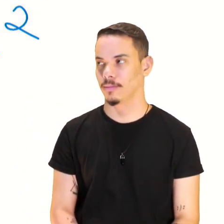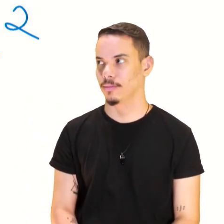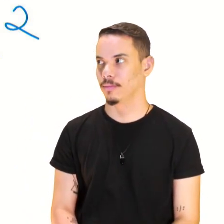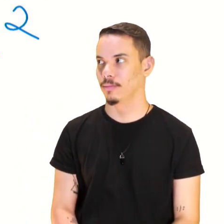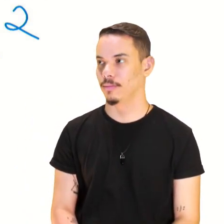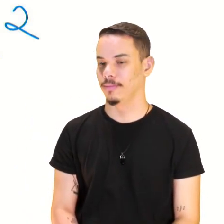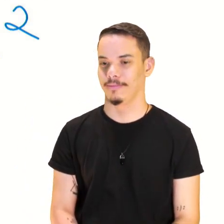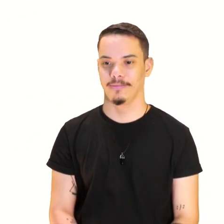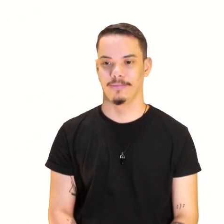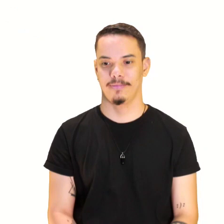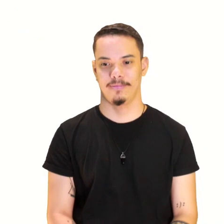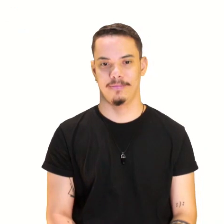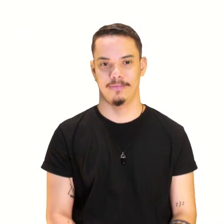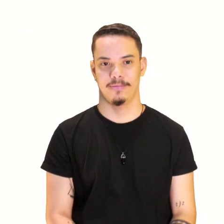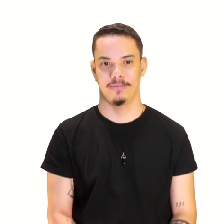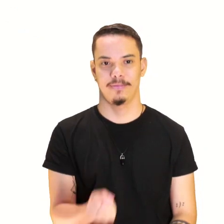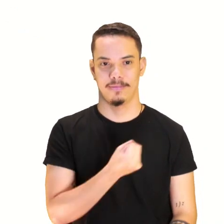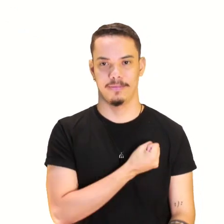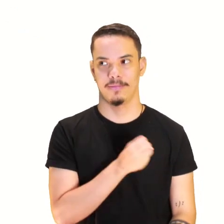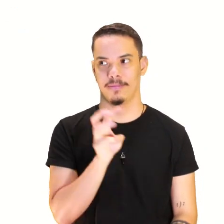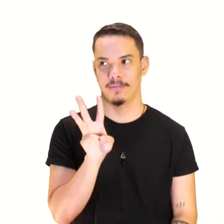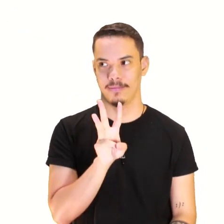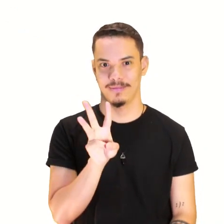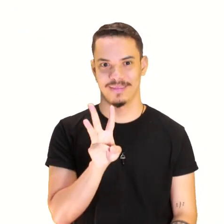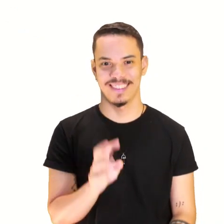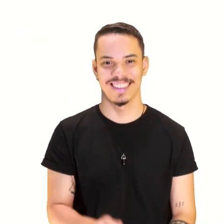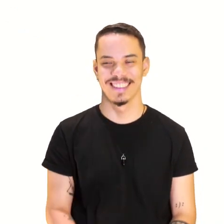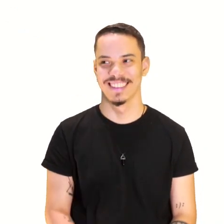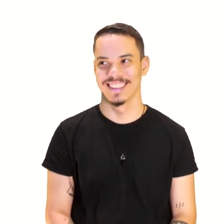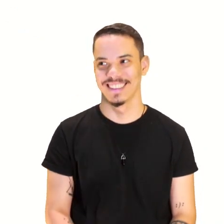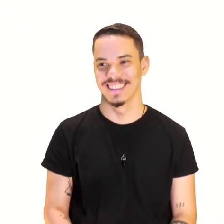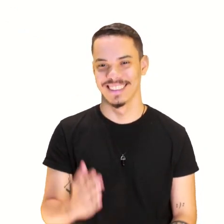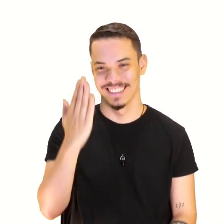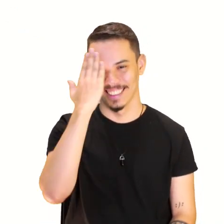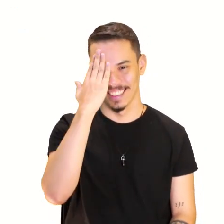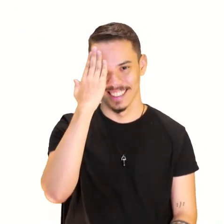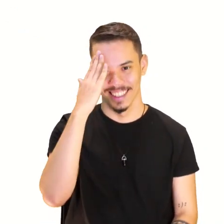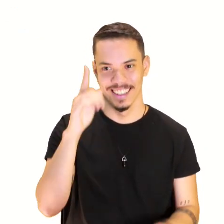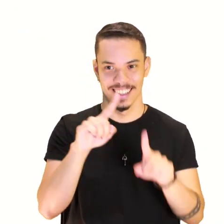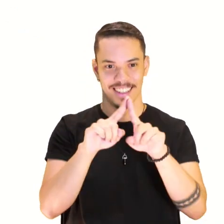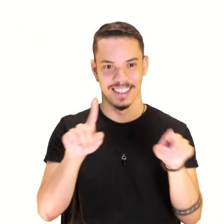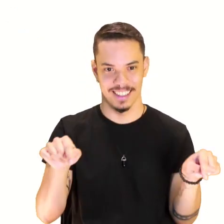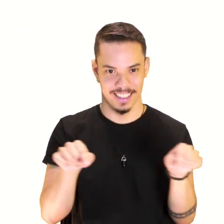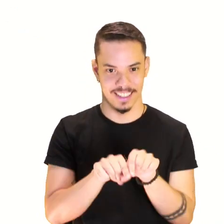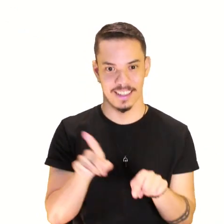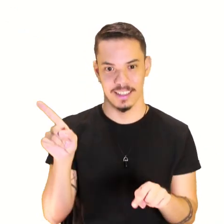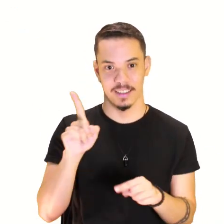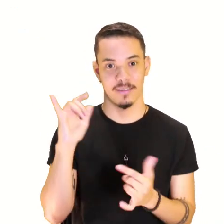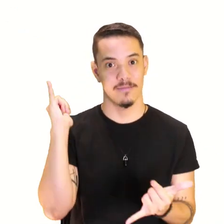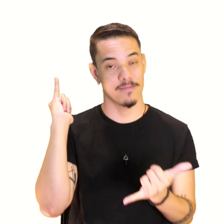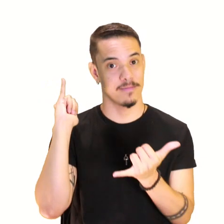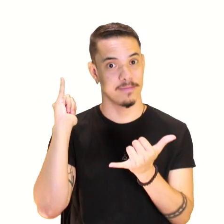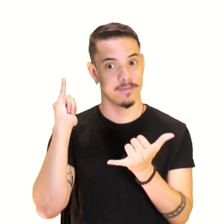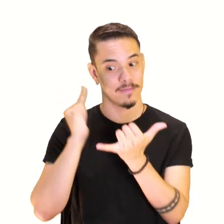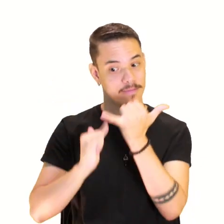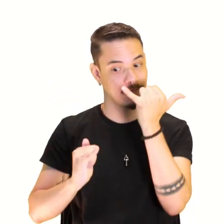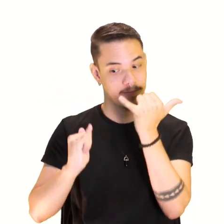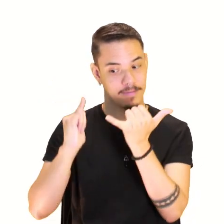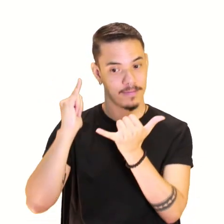Beleza, então? Beleza. Questão de número 3, vamos lá? Sabendo que os triângulos abaixo são semelhantes,